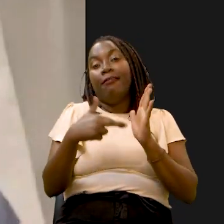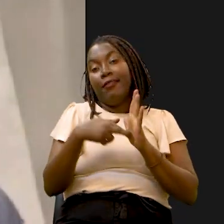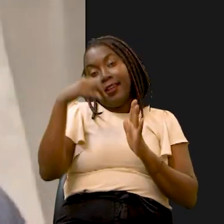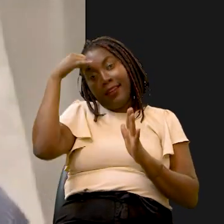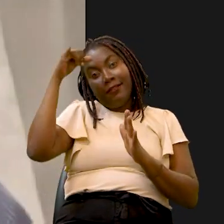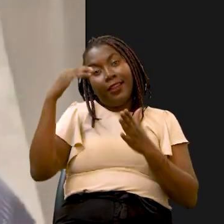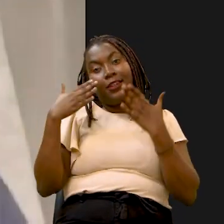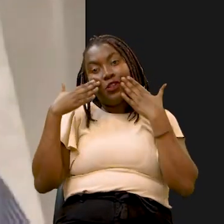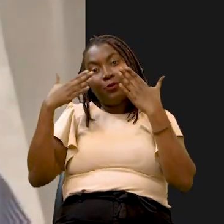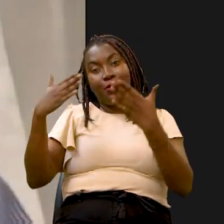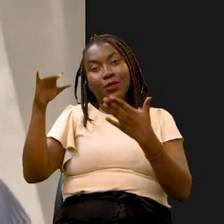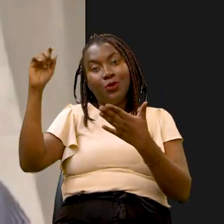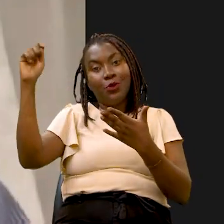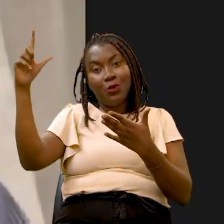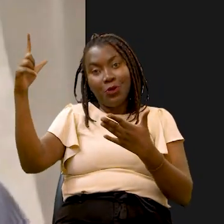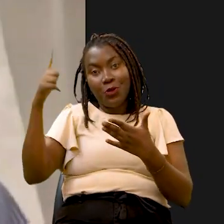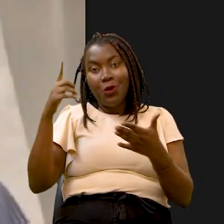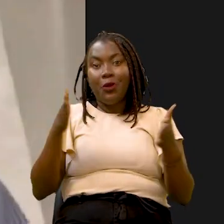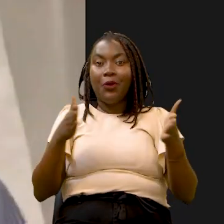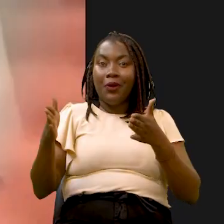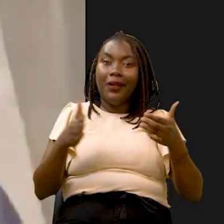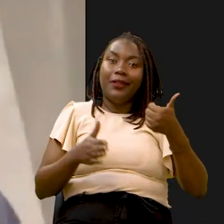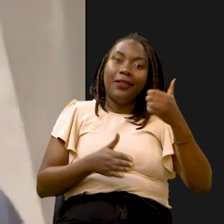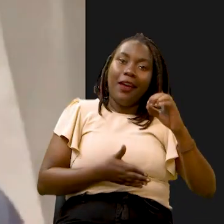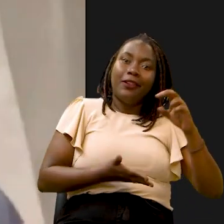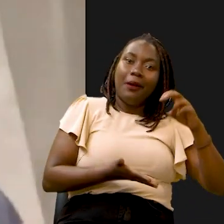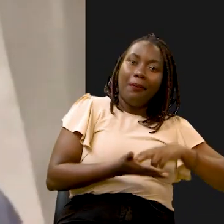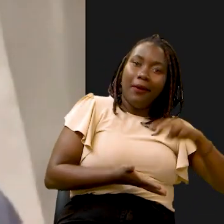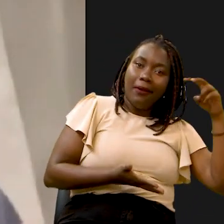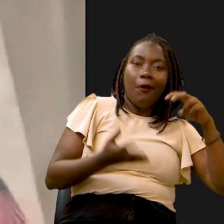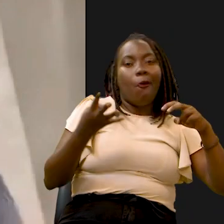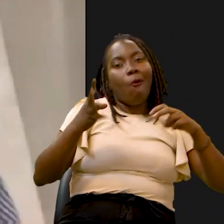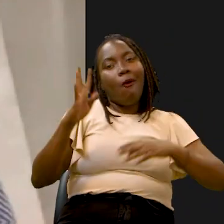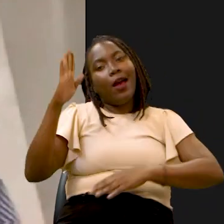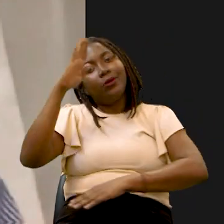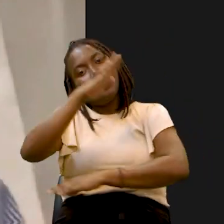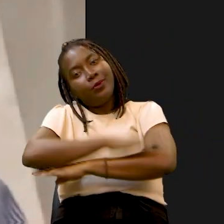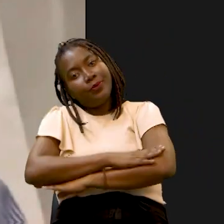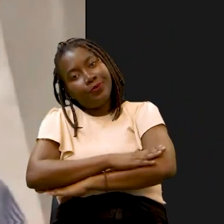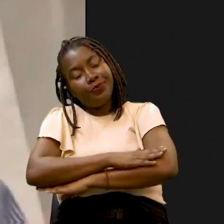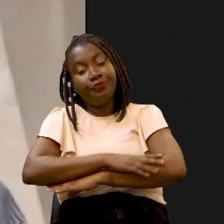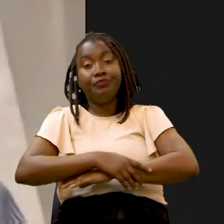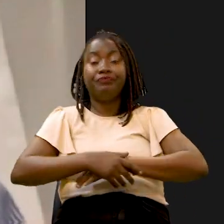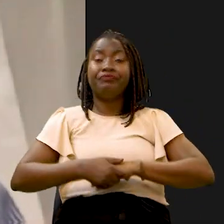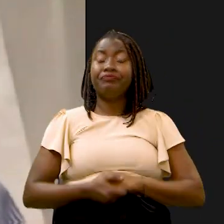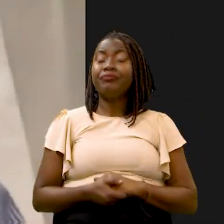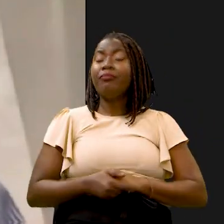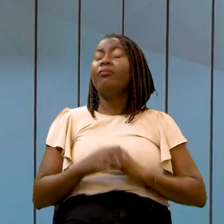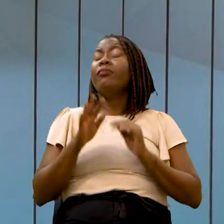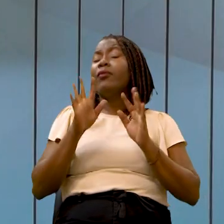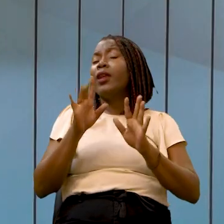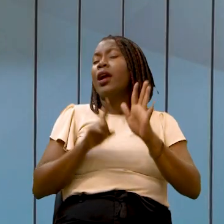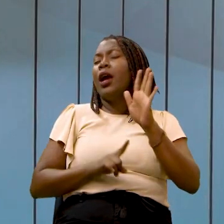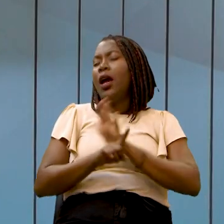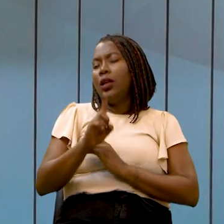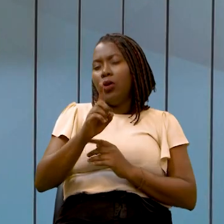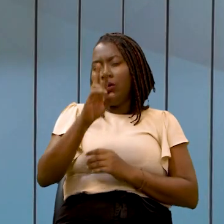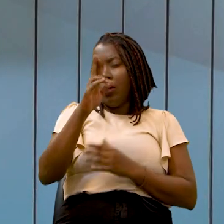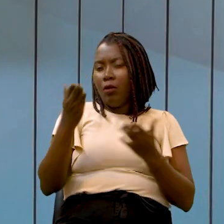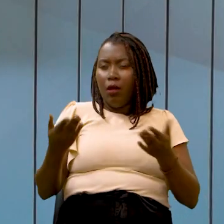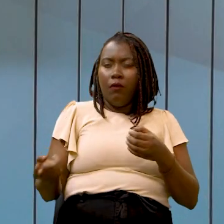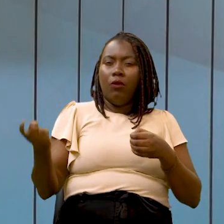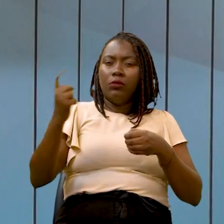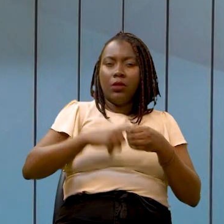de evitar a exposição ao sol entre 10 horas da manhã e 4 horas da tarde. Agora,